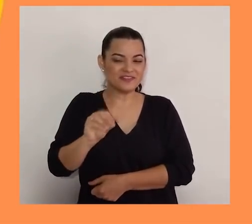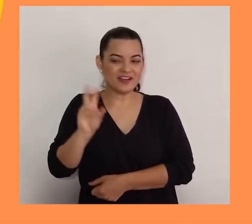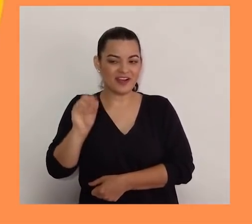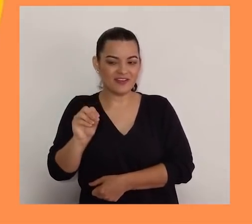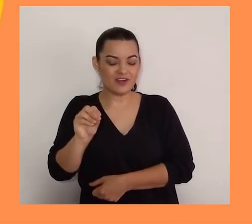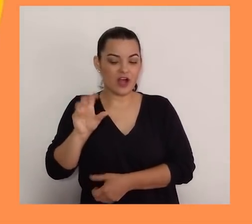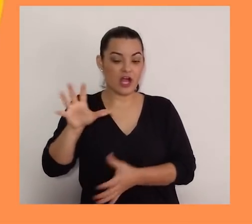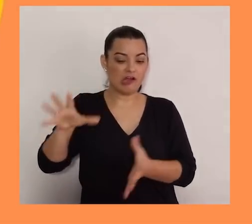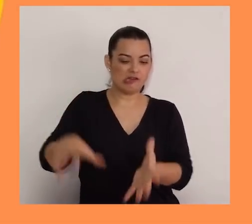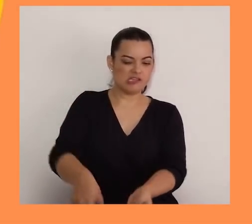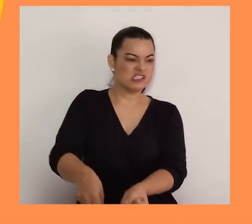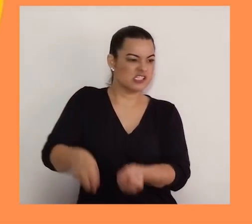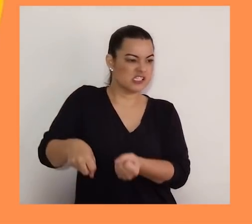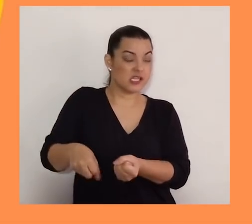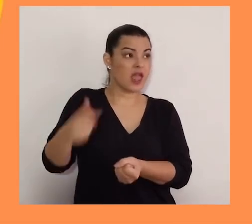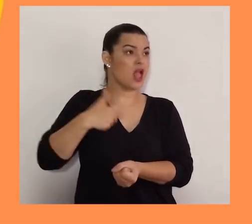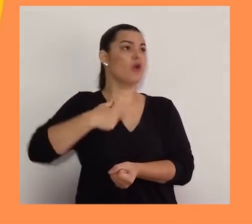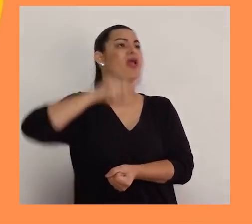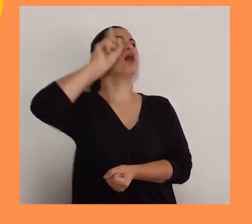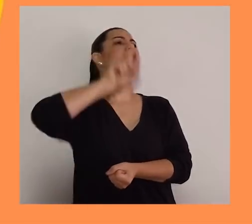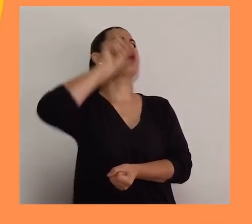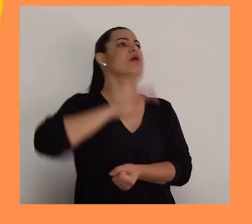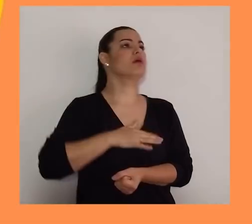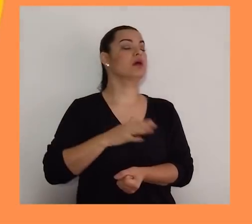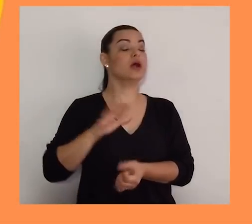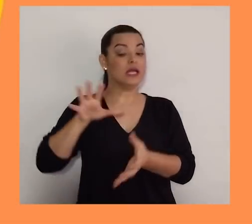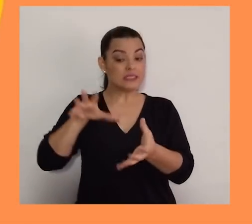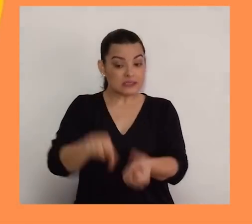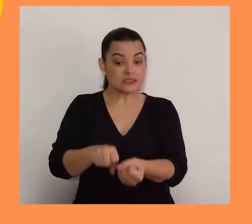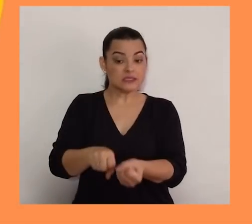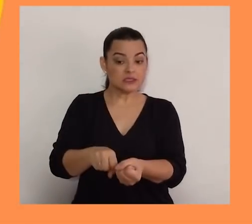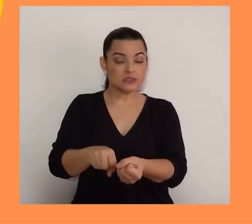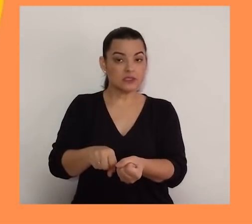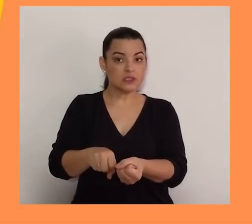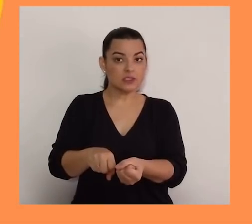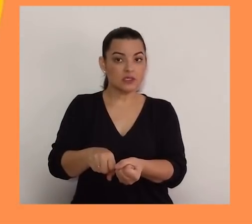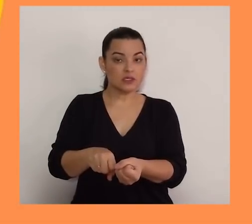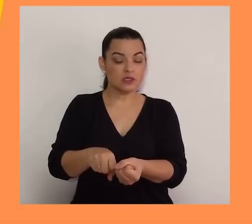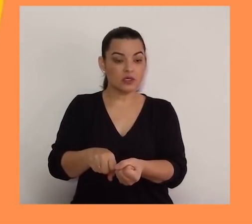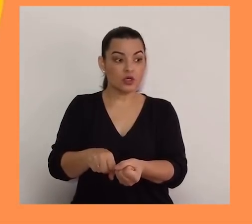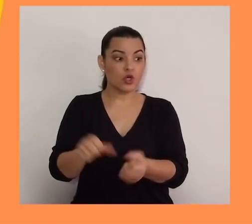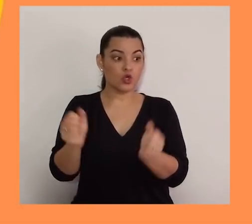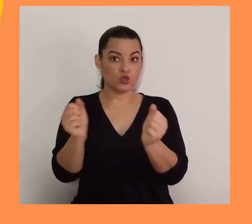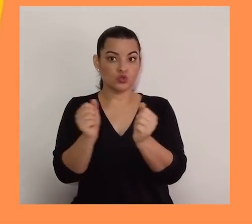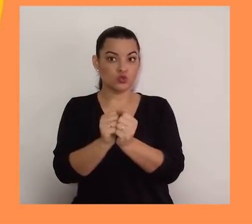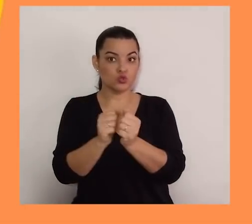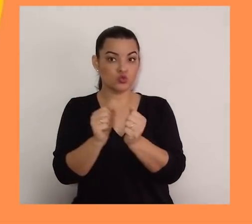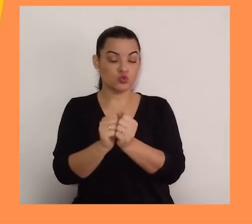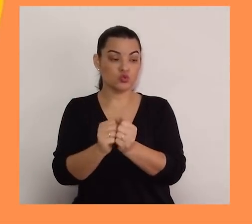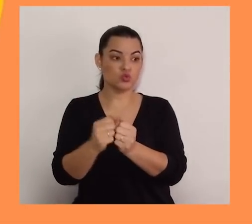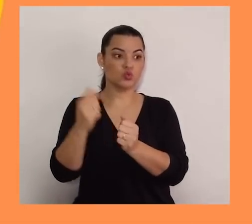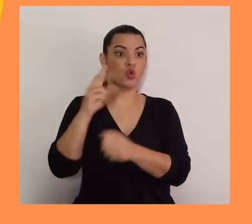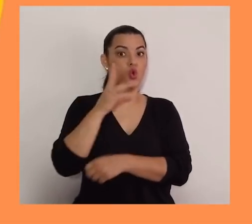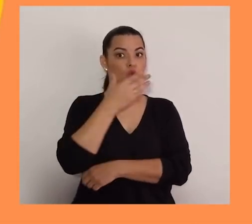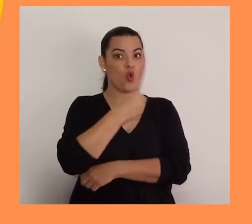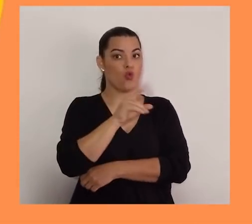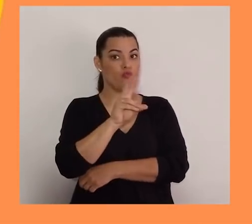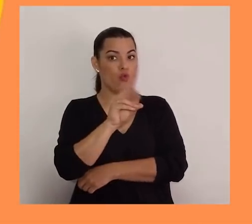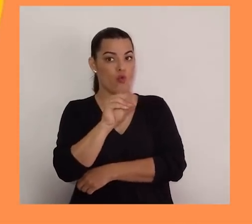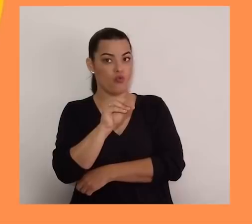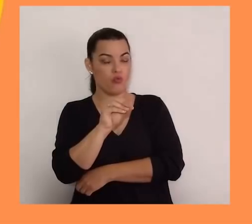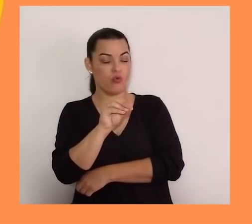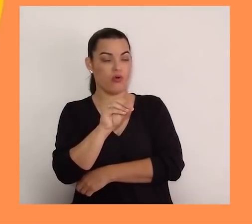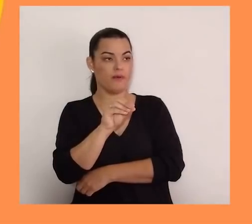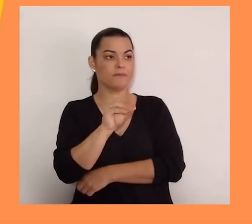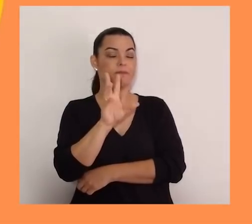rabanete? O que você acha que ele pode fazer? Ele pode chamar todo mundo. E